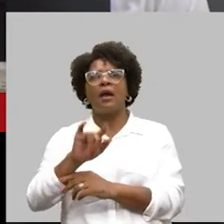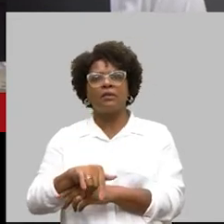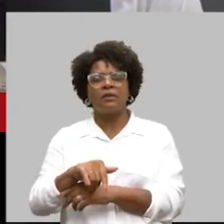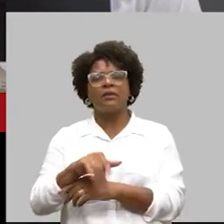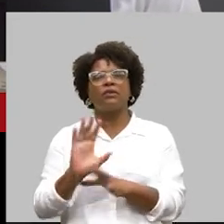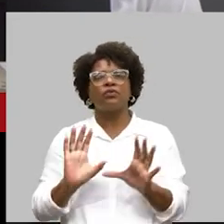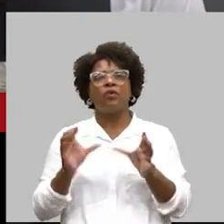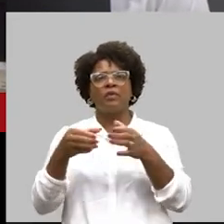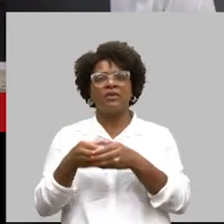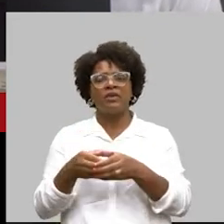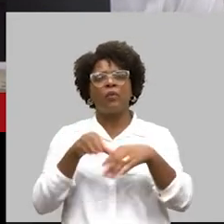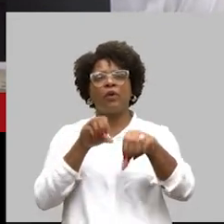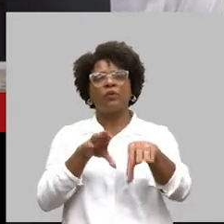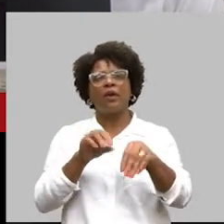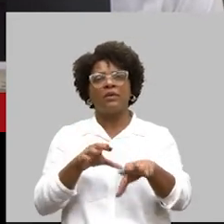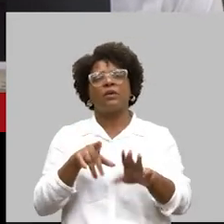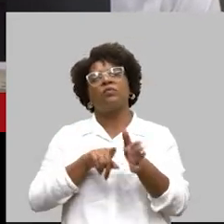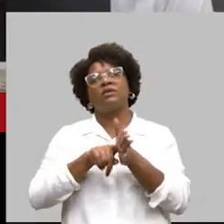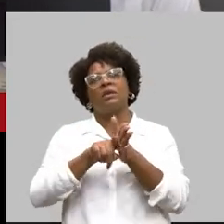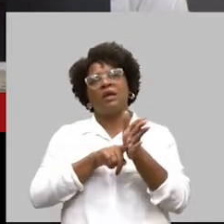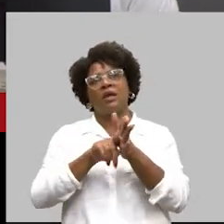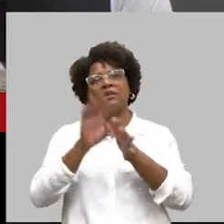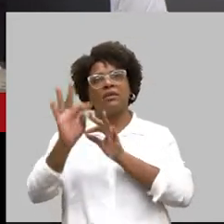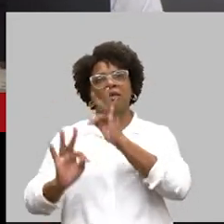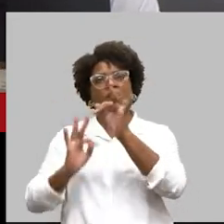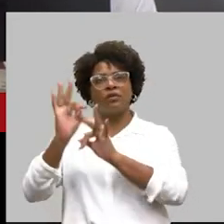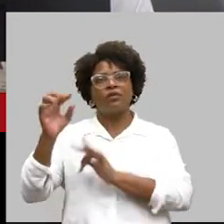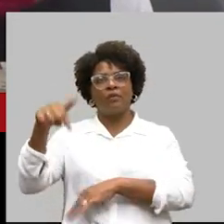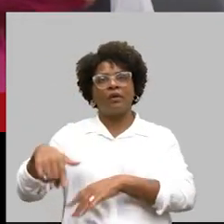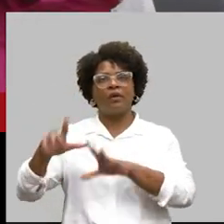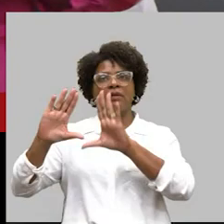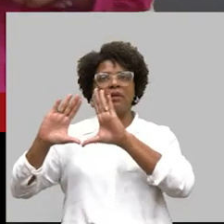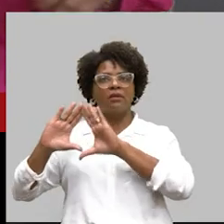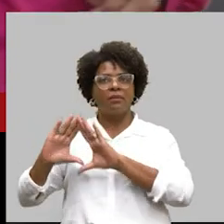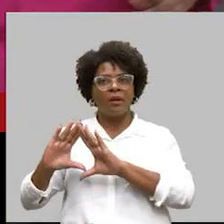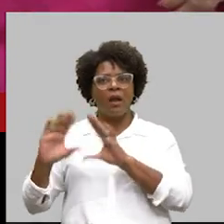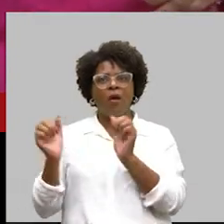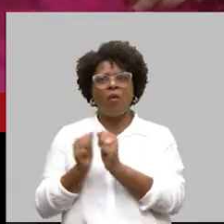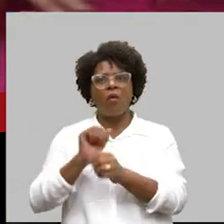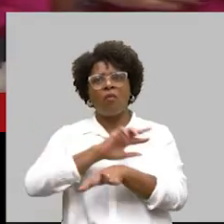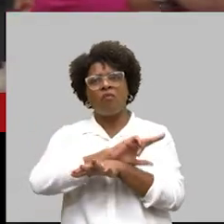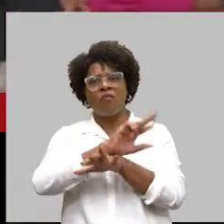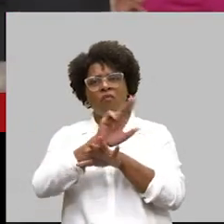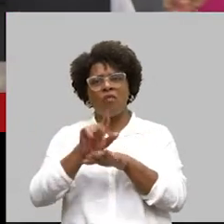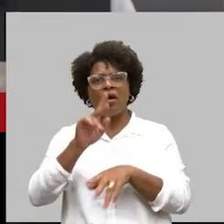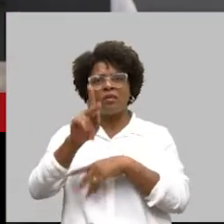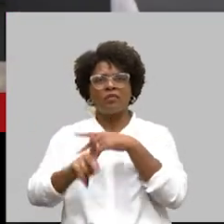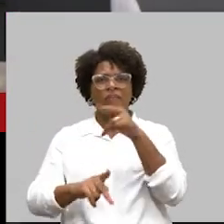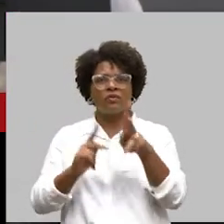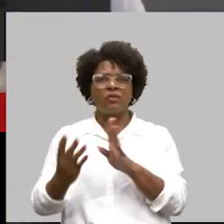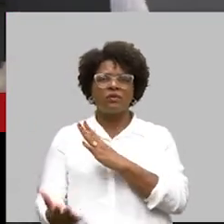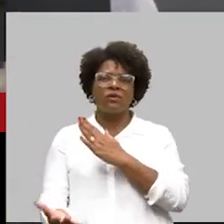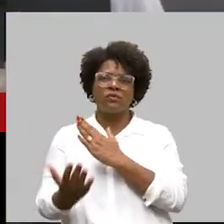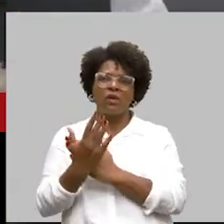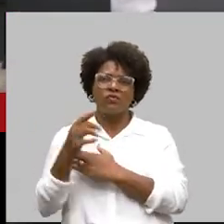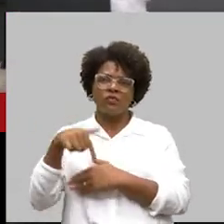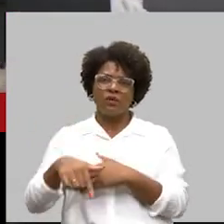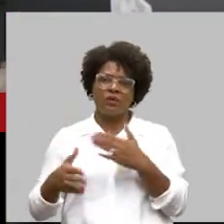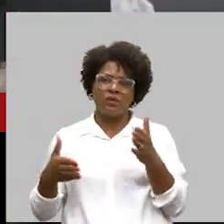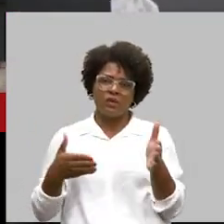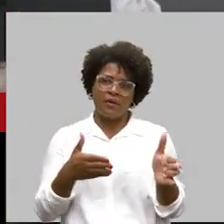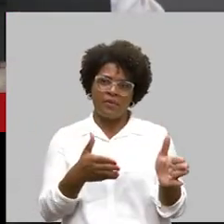Tecnologia da Assembleia Legislativa de Minas com tantas pessoas que nos ajudarão neste caminho